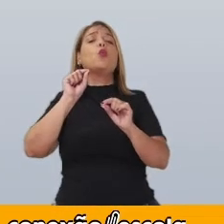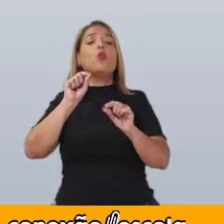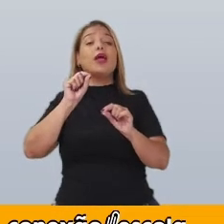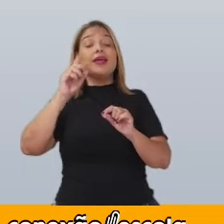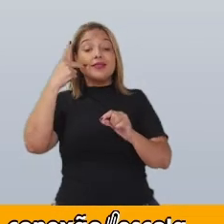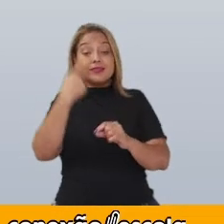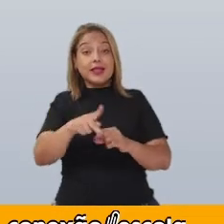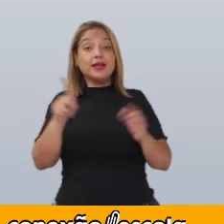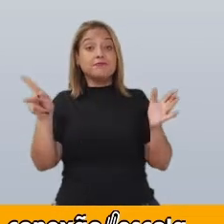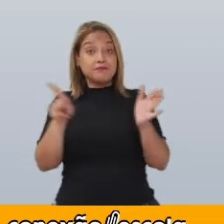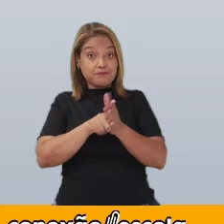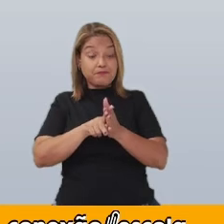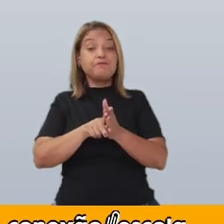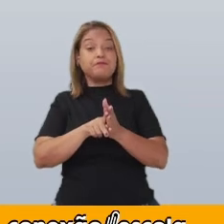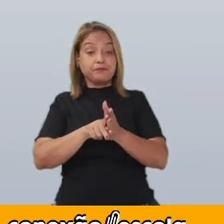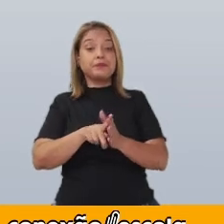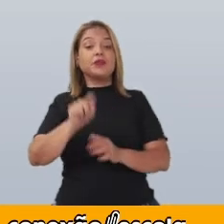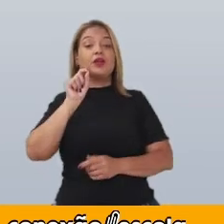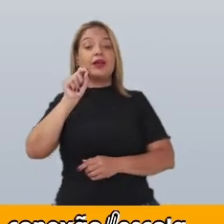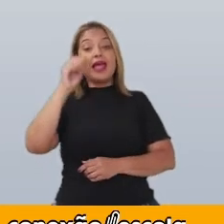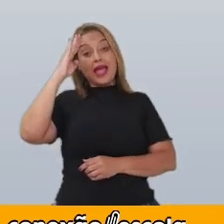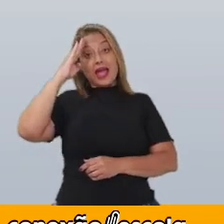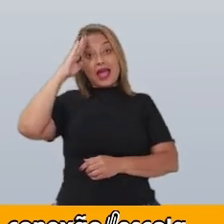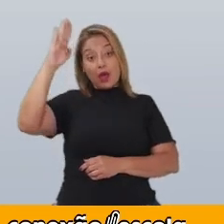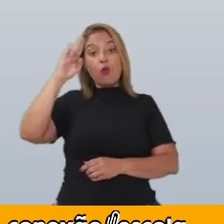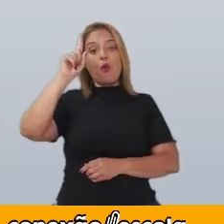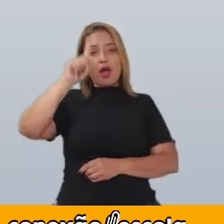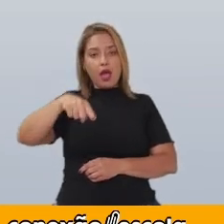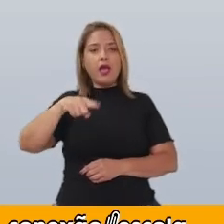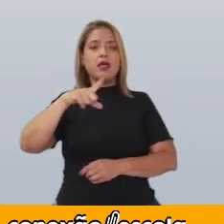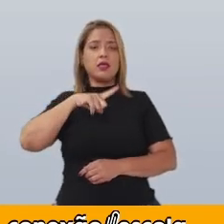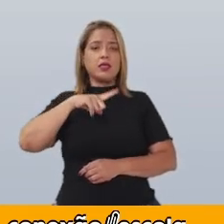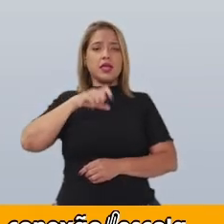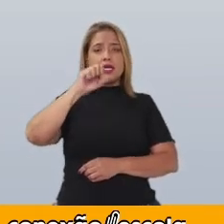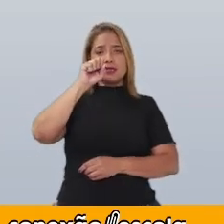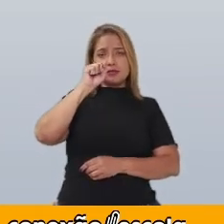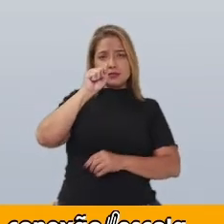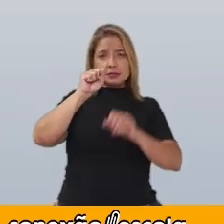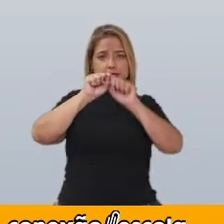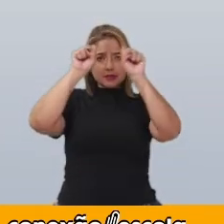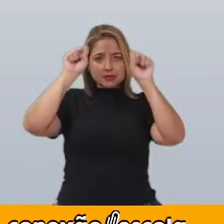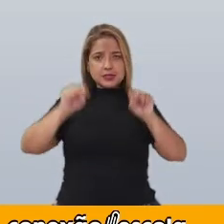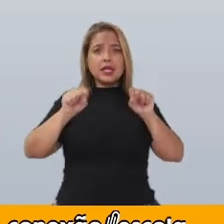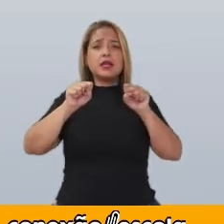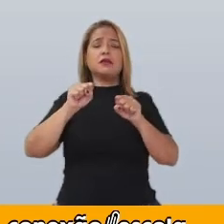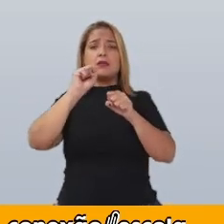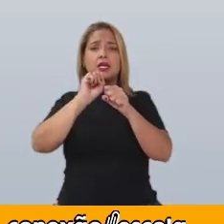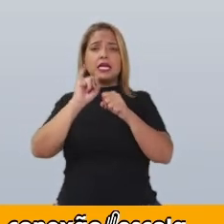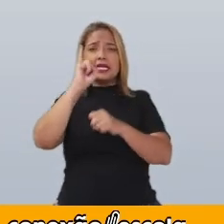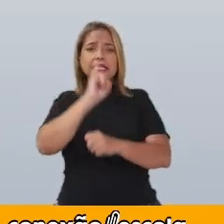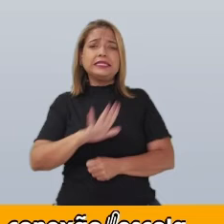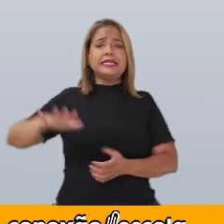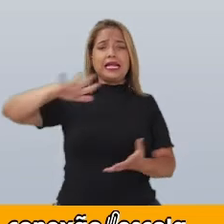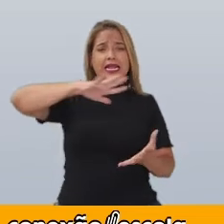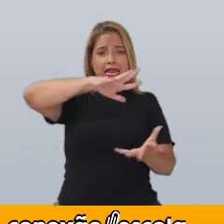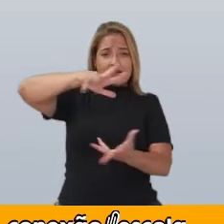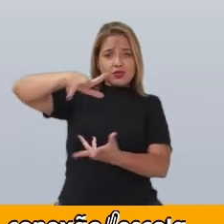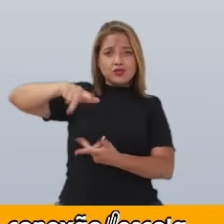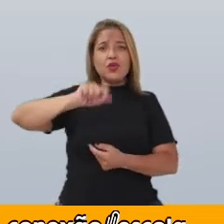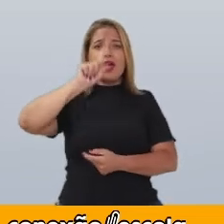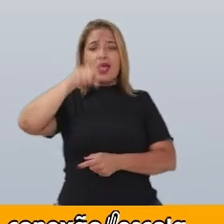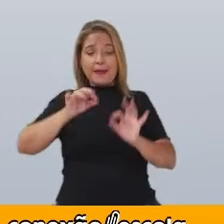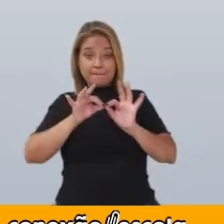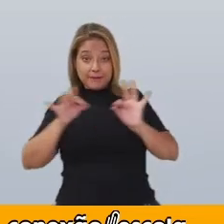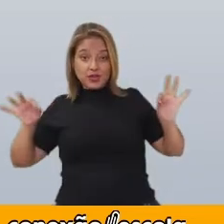grandeza área, de acordo com o Sistema Internacional de Medidas, que chamamos de SI, é o